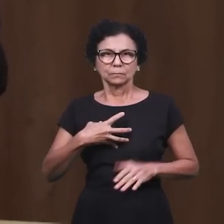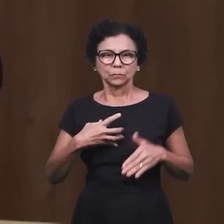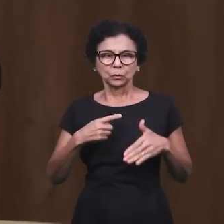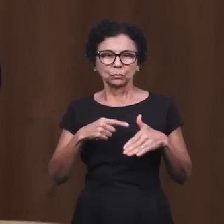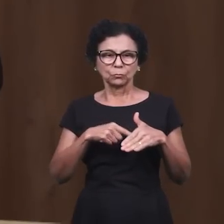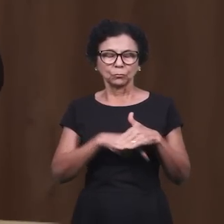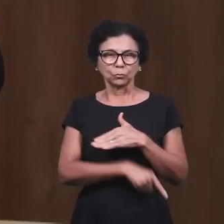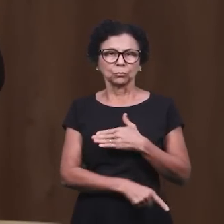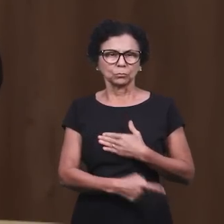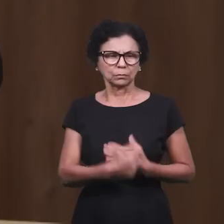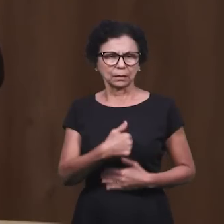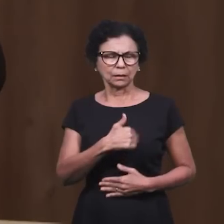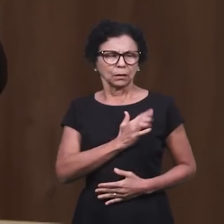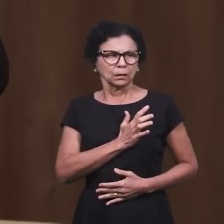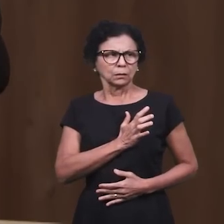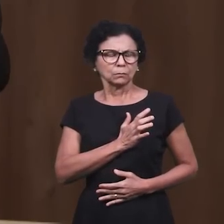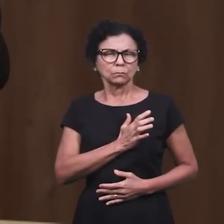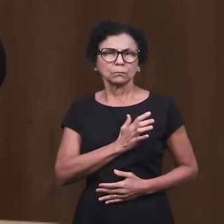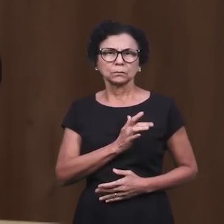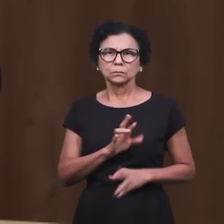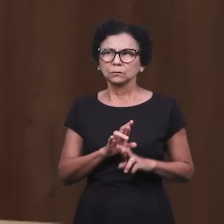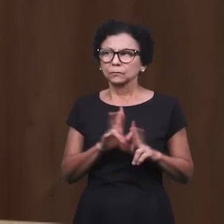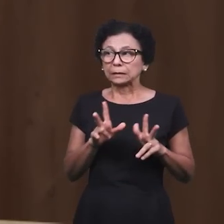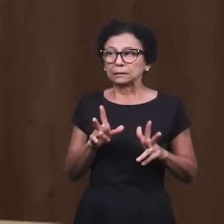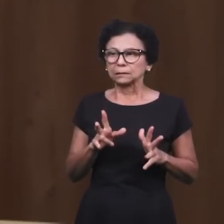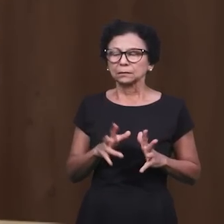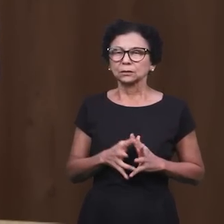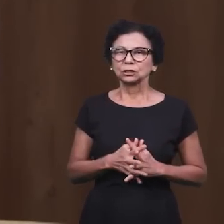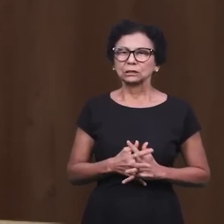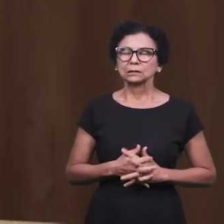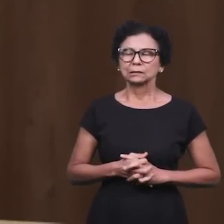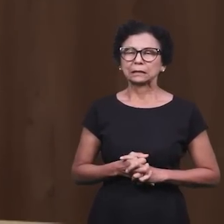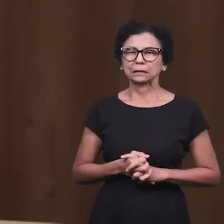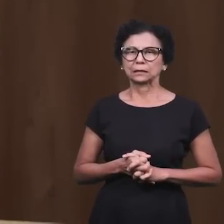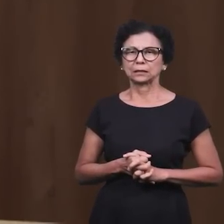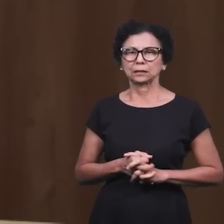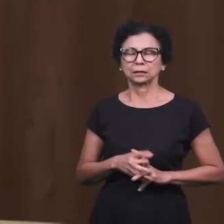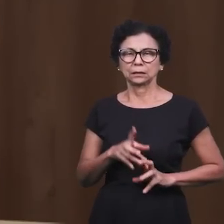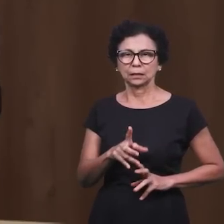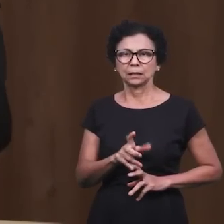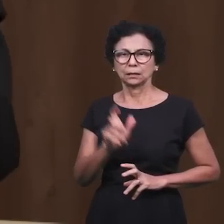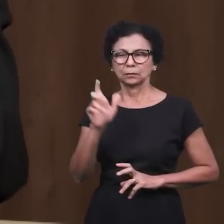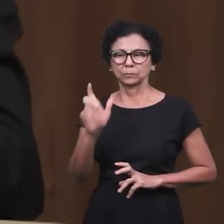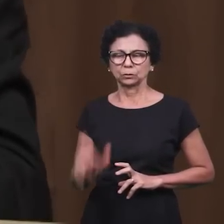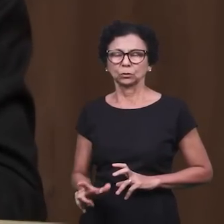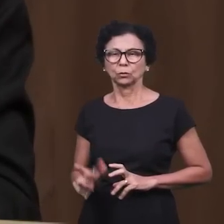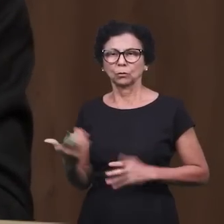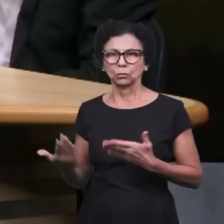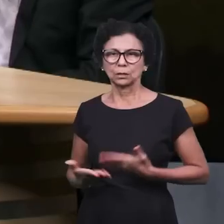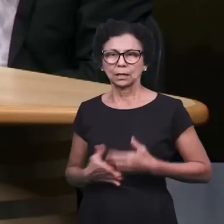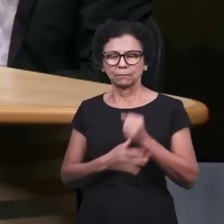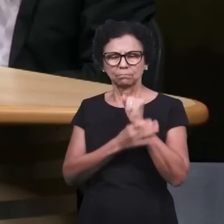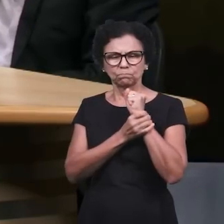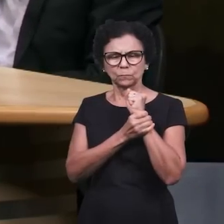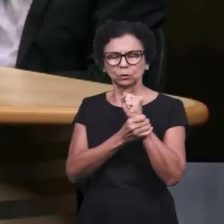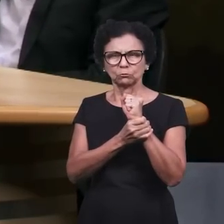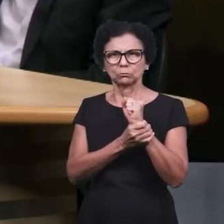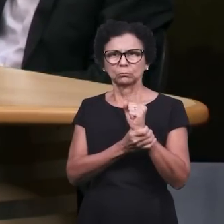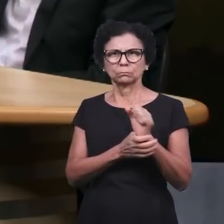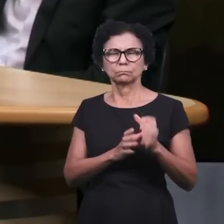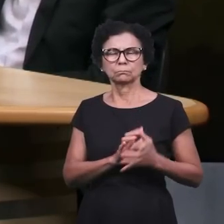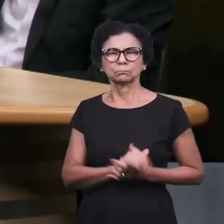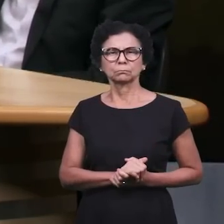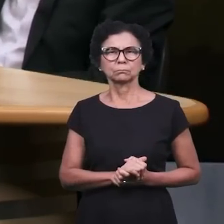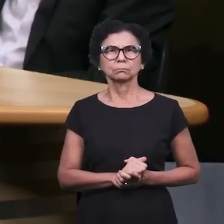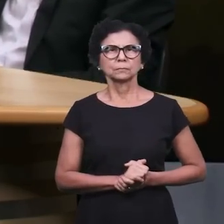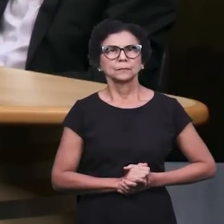vai penetrar no coração da pessoa, Perfeito. que vai dar a eles uma palavra segura, firme, não é verdade? Muito bom. Não dá para lutar com o